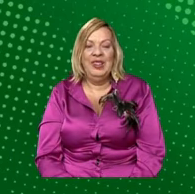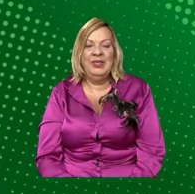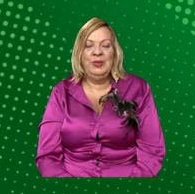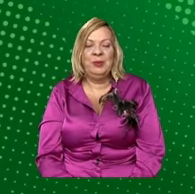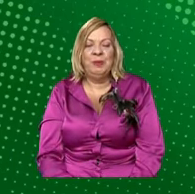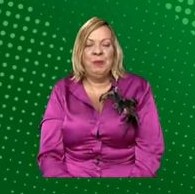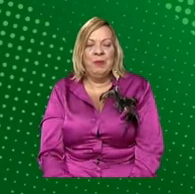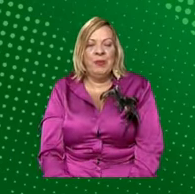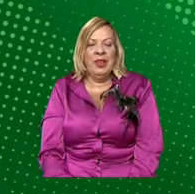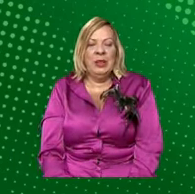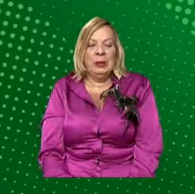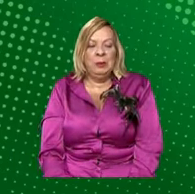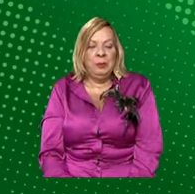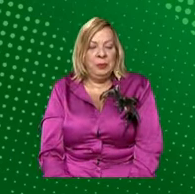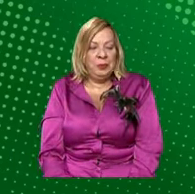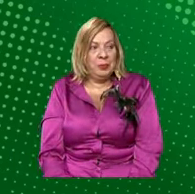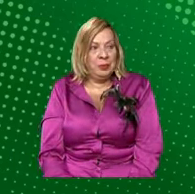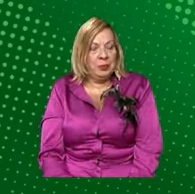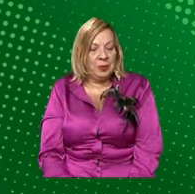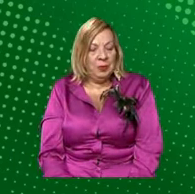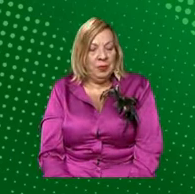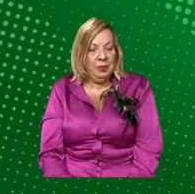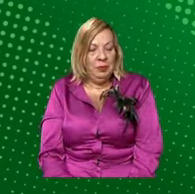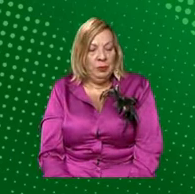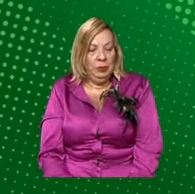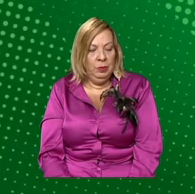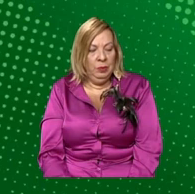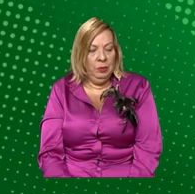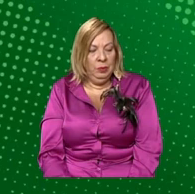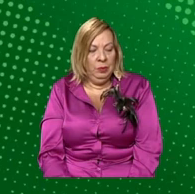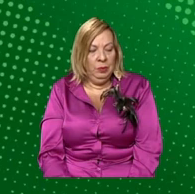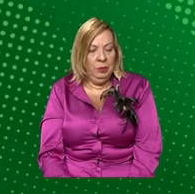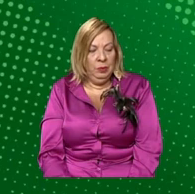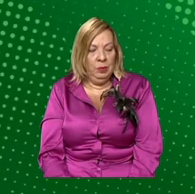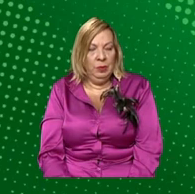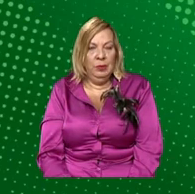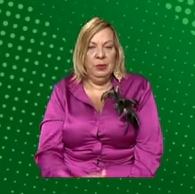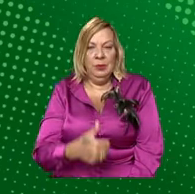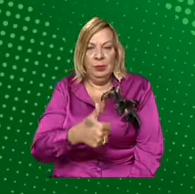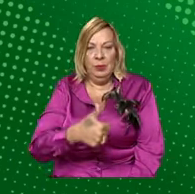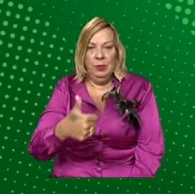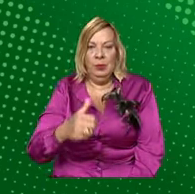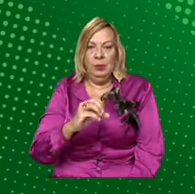aí, Regional Ponto Novo. Tenho aqui o número